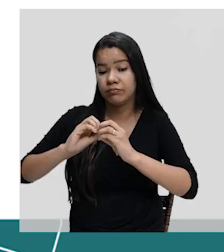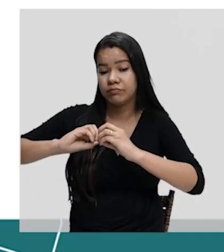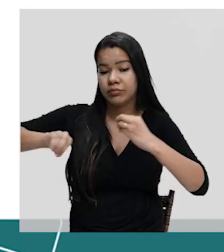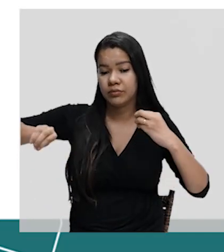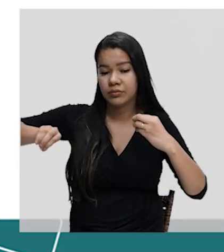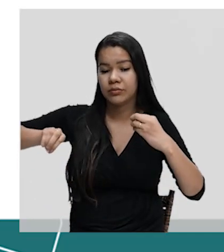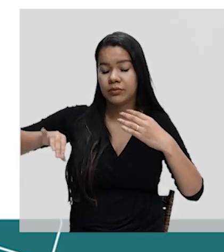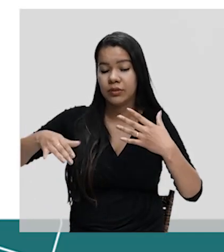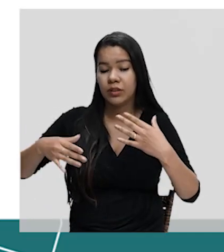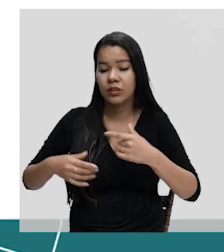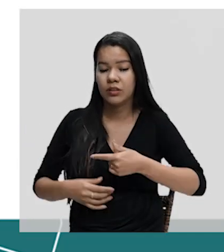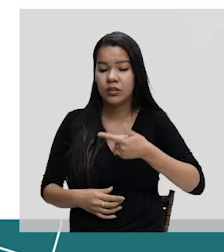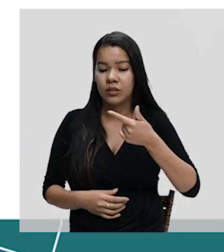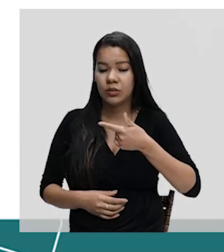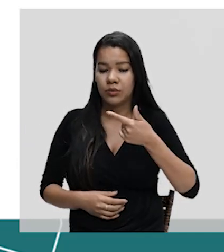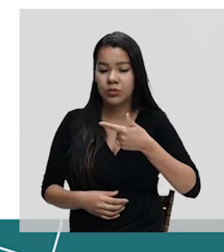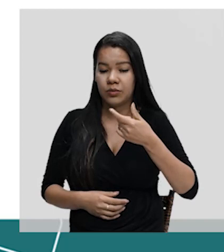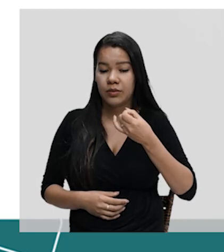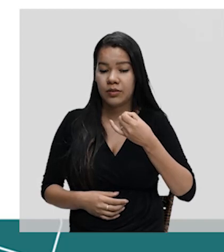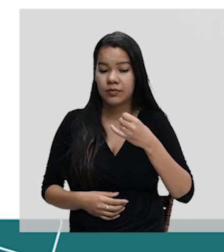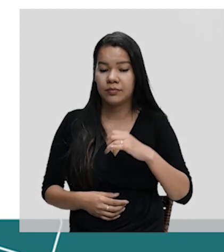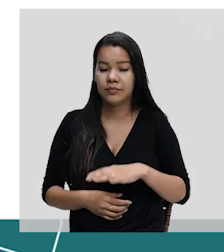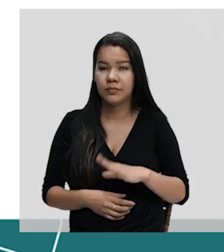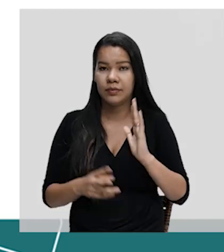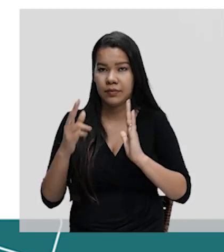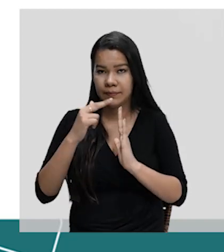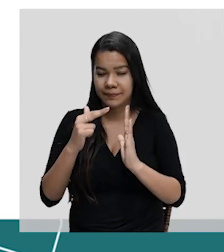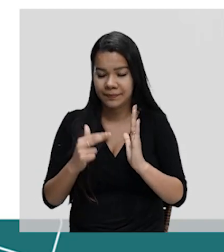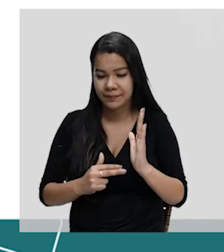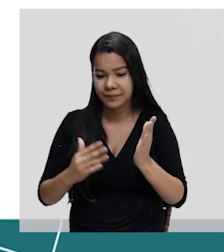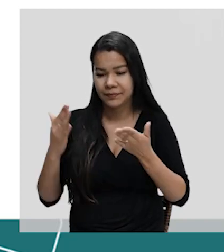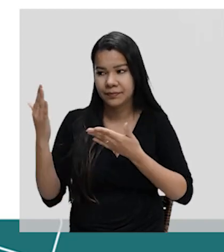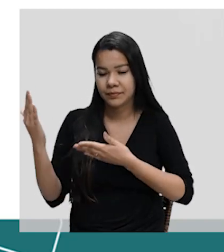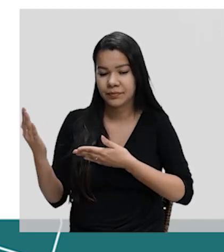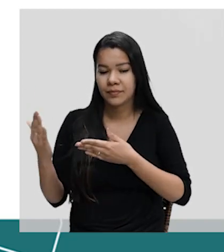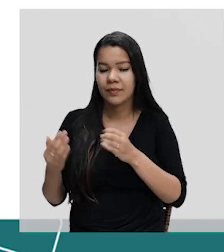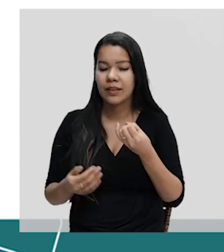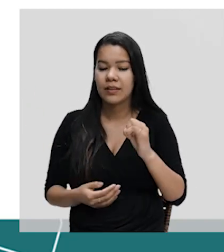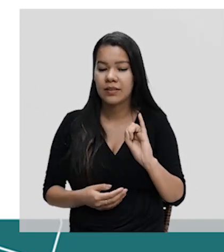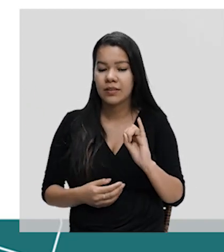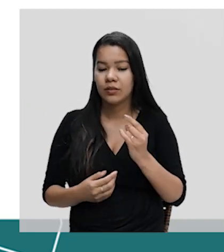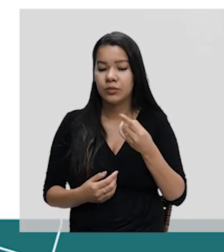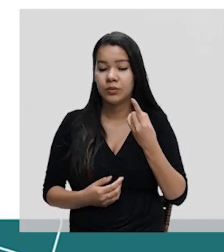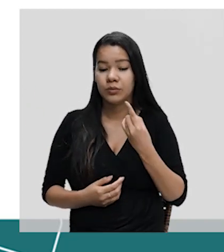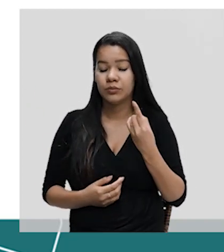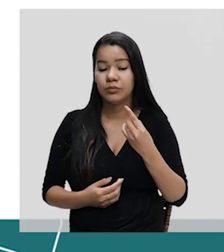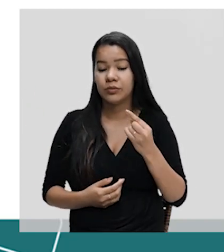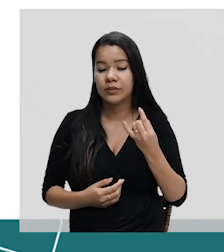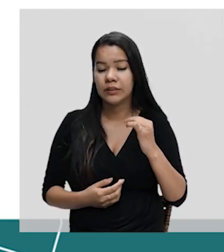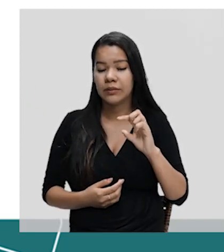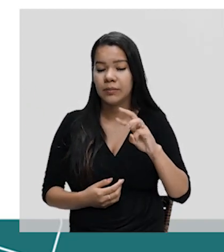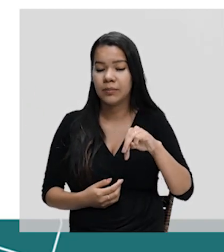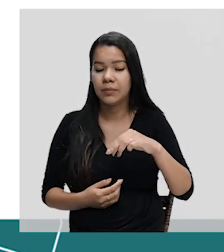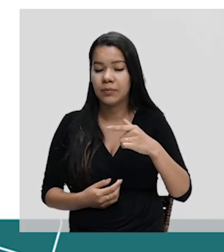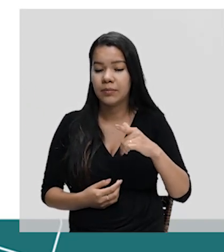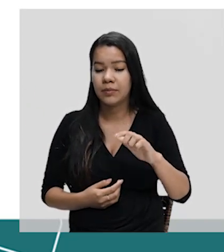2. Se um ímã aproxima-se de um condutor,